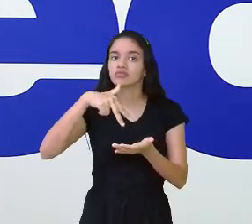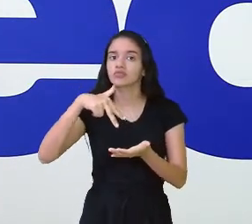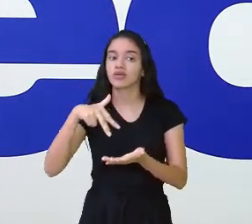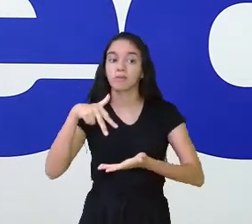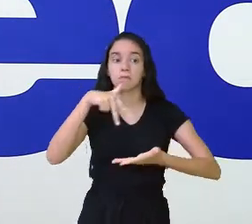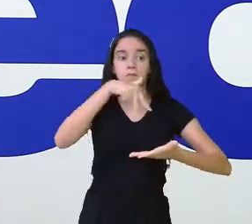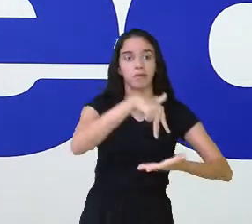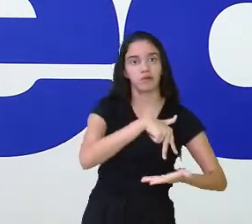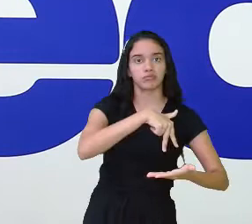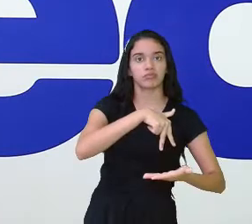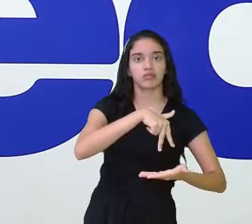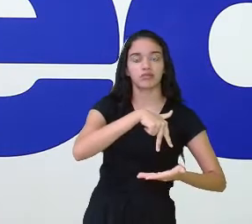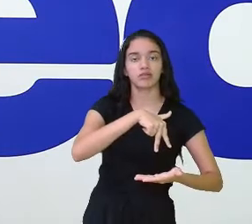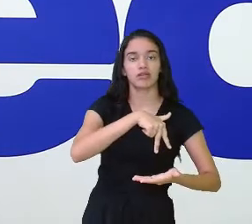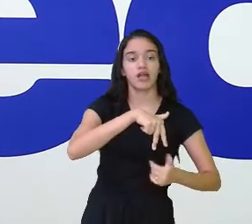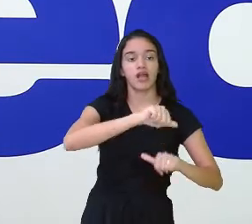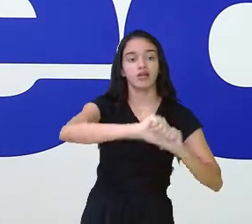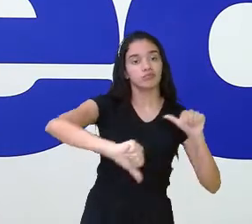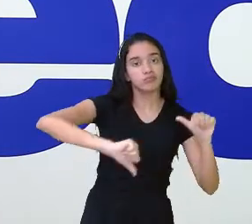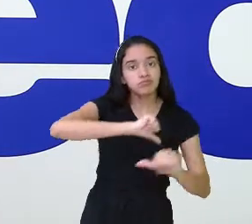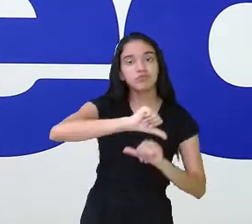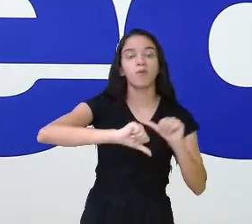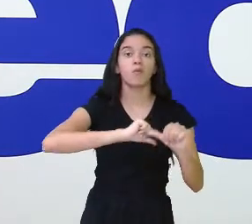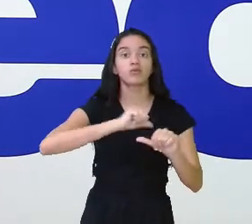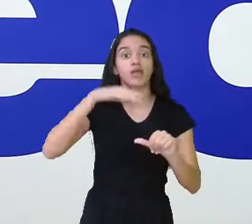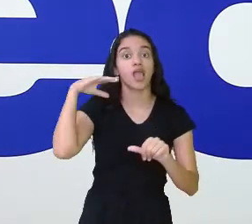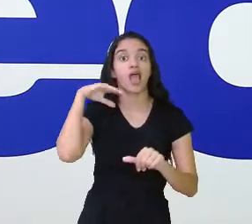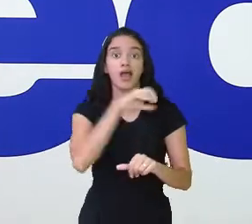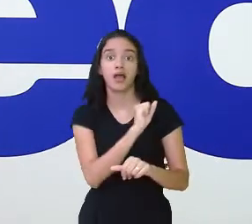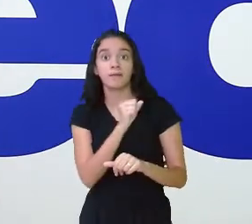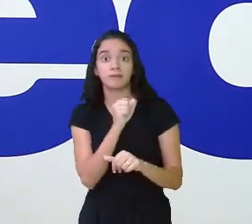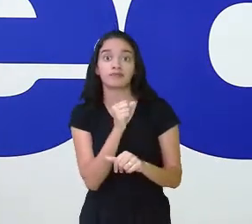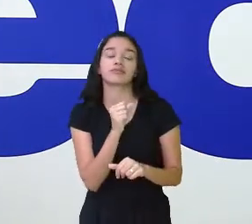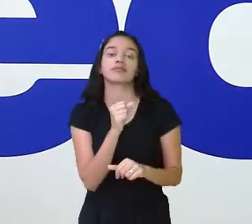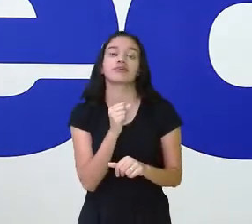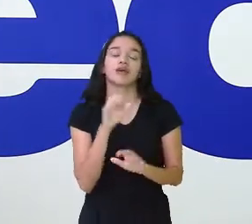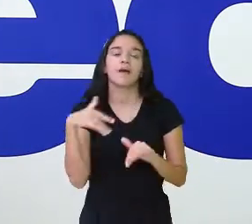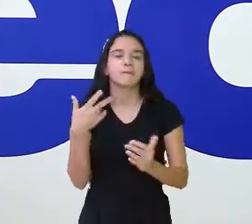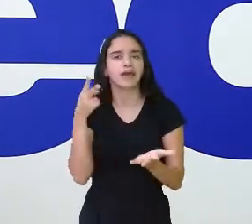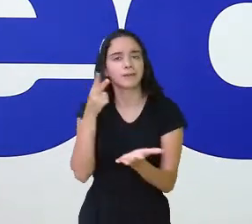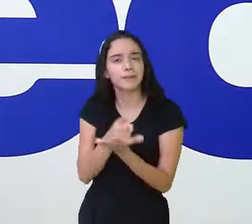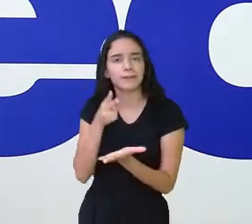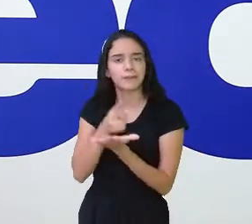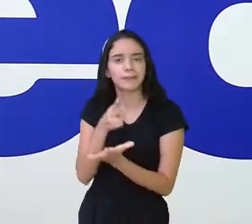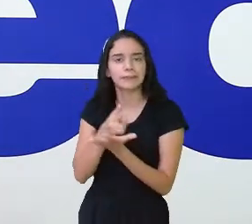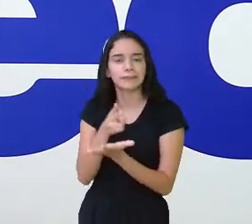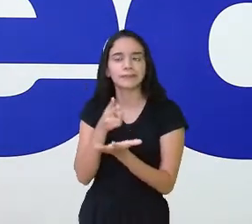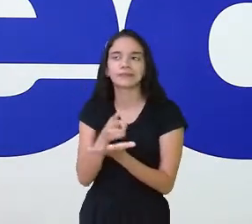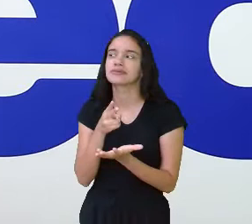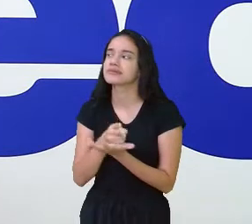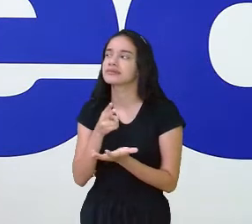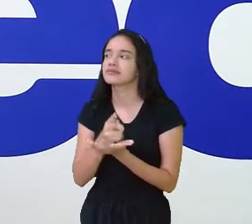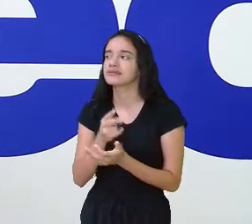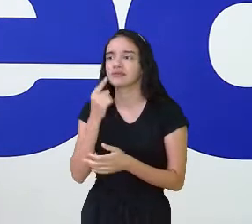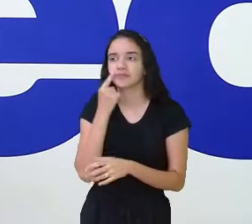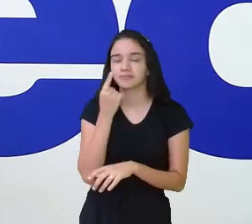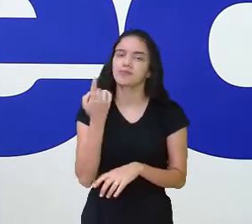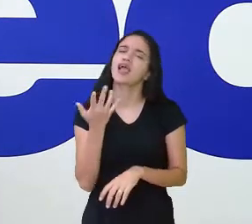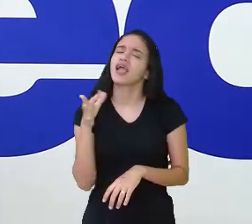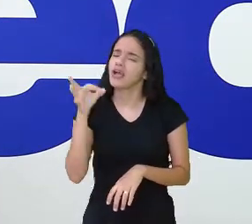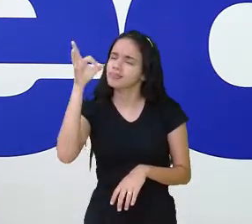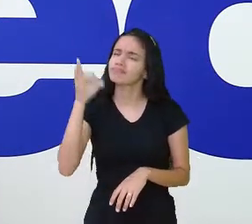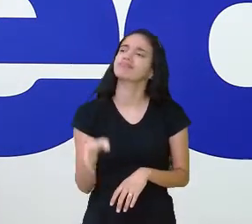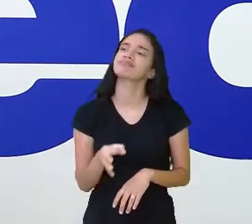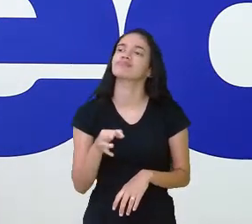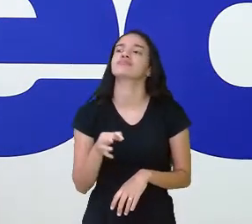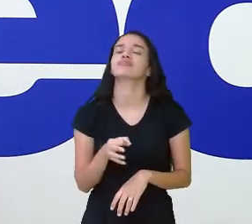você vai ter que fazer um contrapasso, que é um passo bem rapidinho, para continuar para poder virar. 1, 2, 3, 4. É